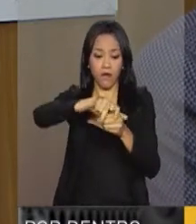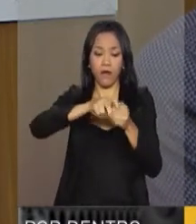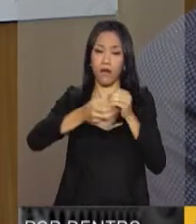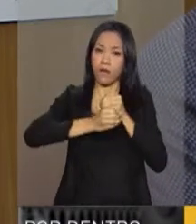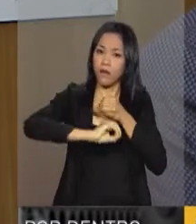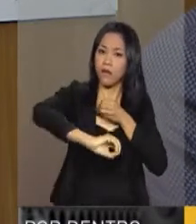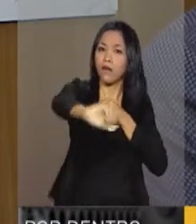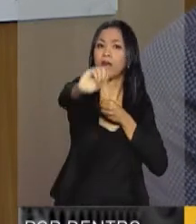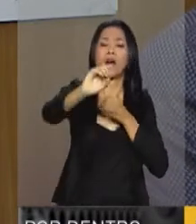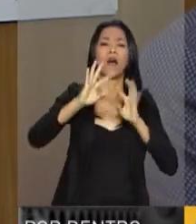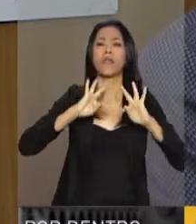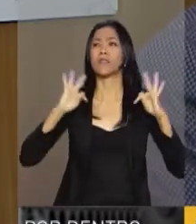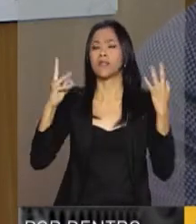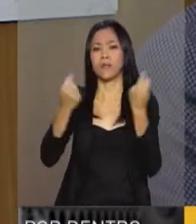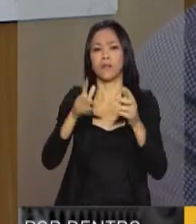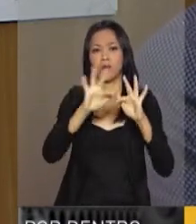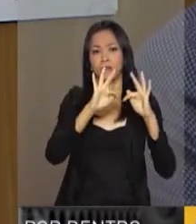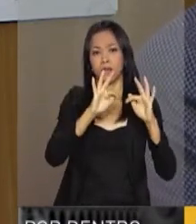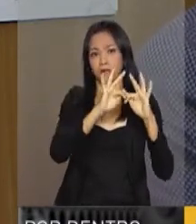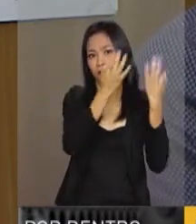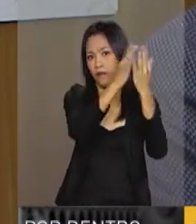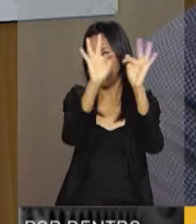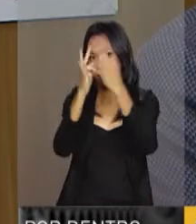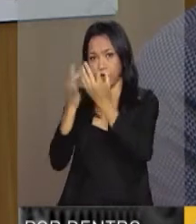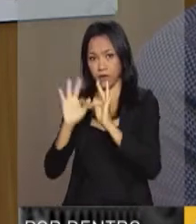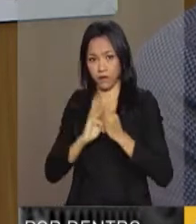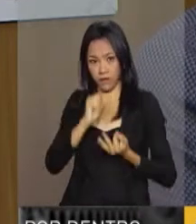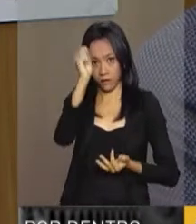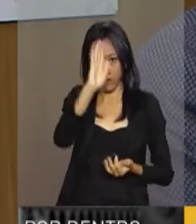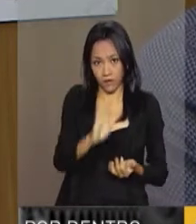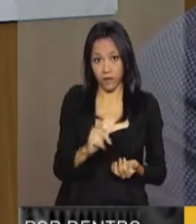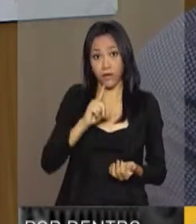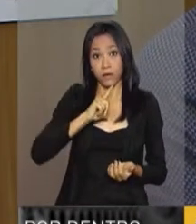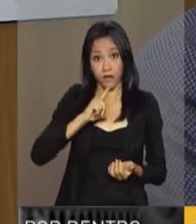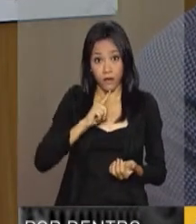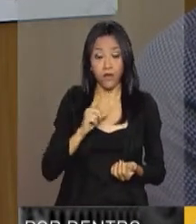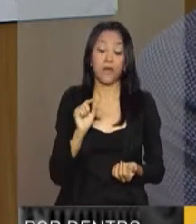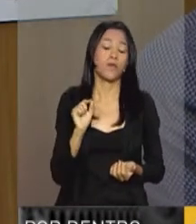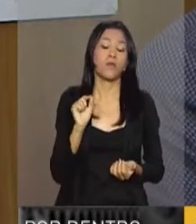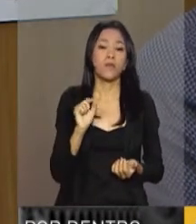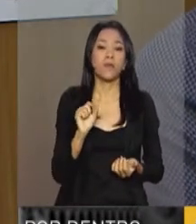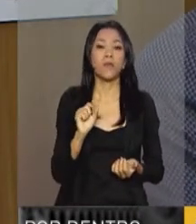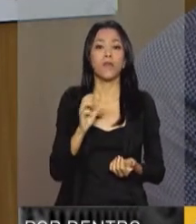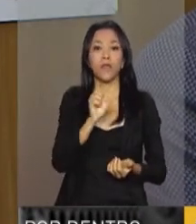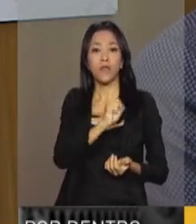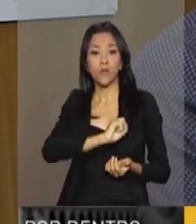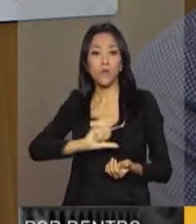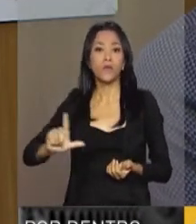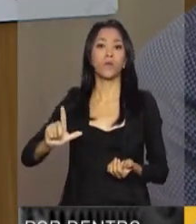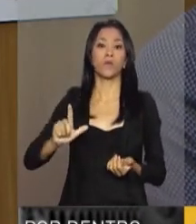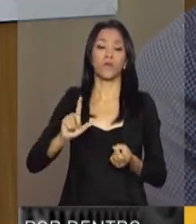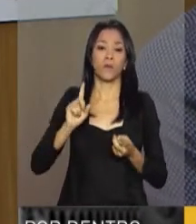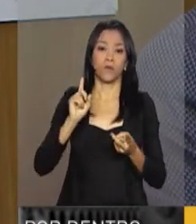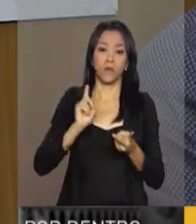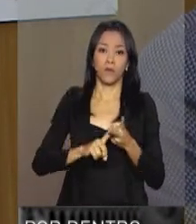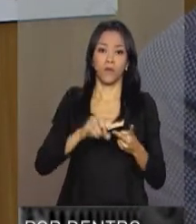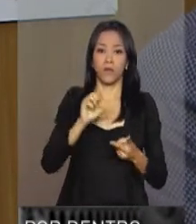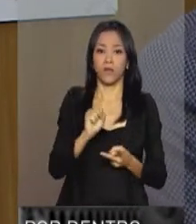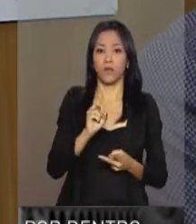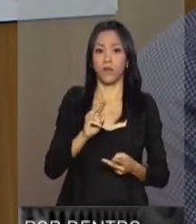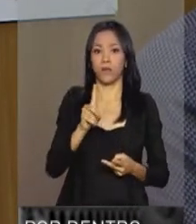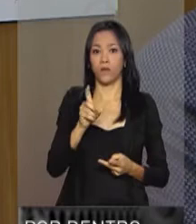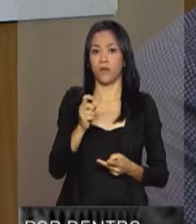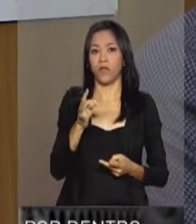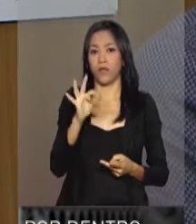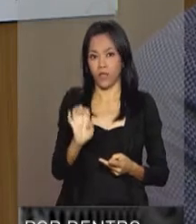brasileiras temos um nível muito maior muito mais presente de saneamento as regiões sul e sudeste do país e muito menor nas regiões